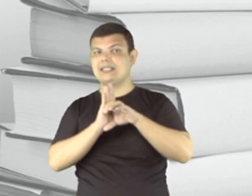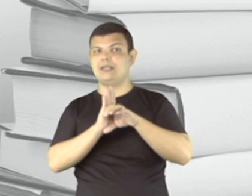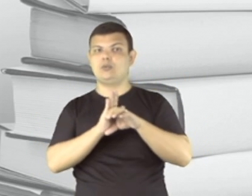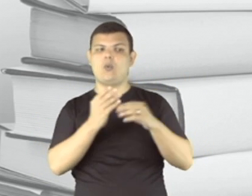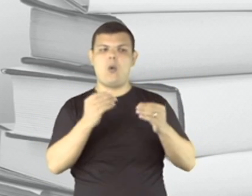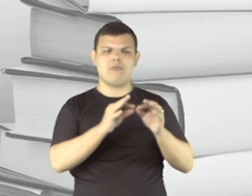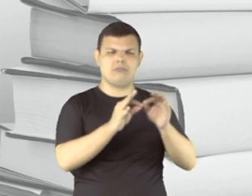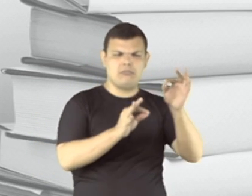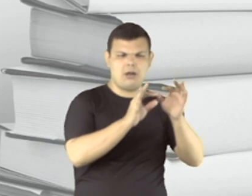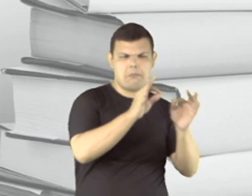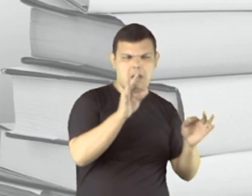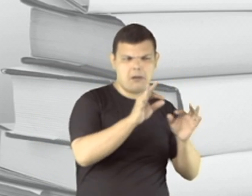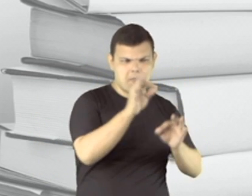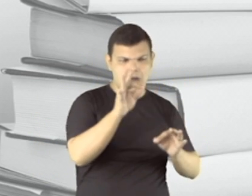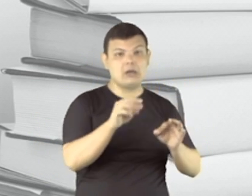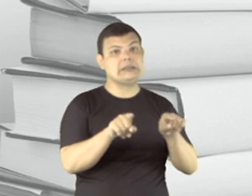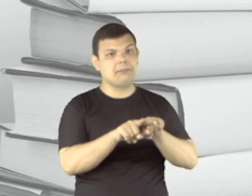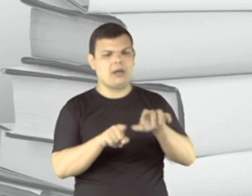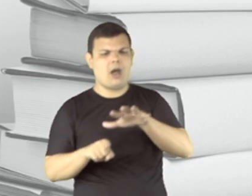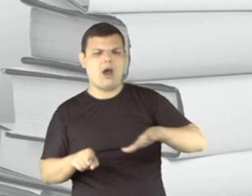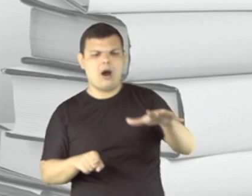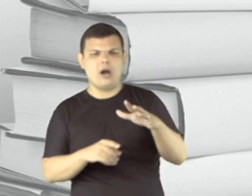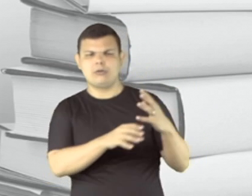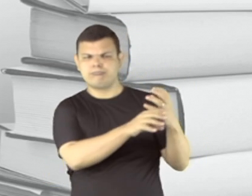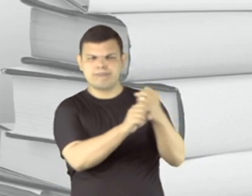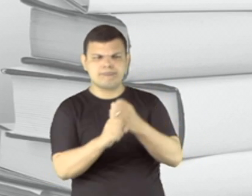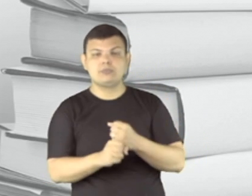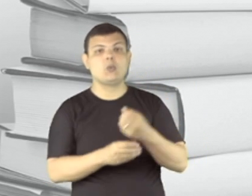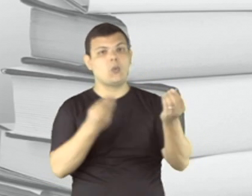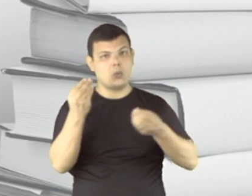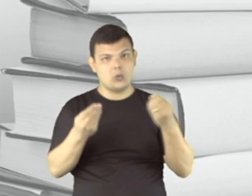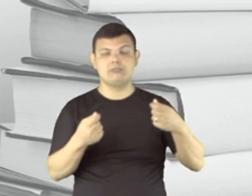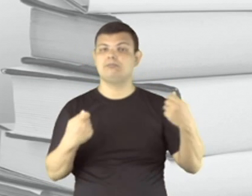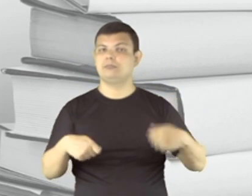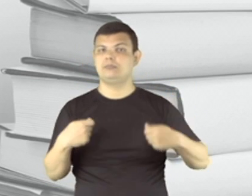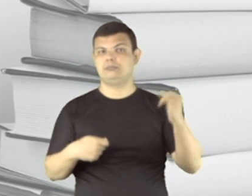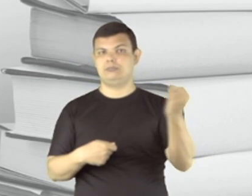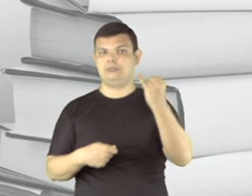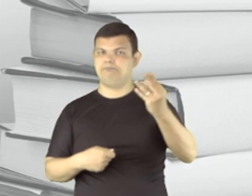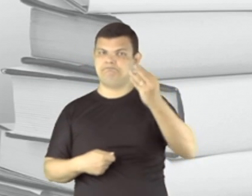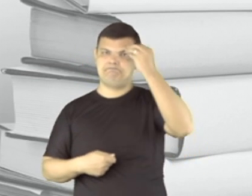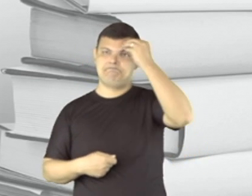calcular também a área numa figura plana.